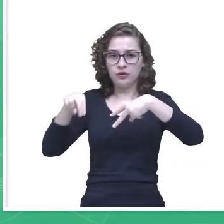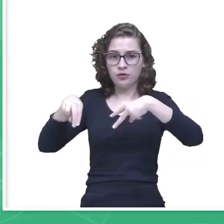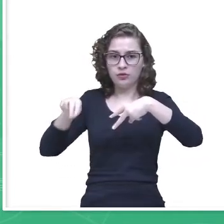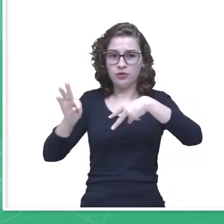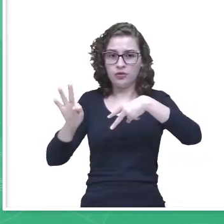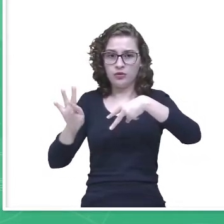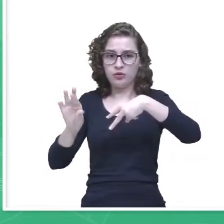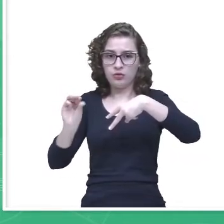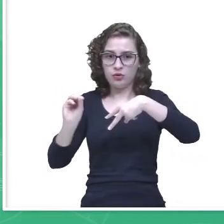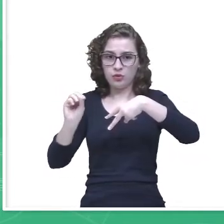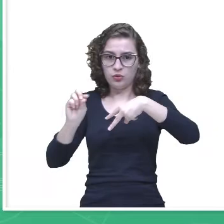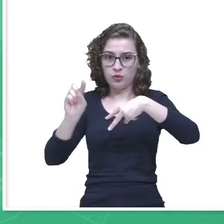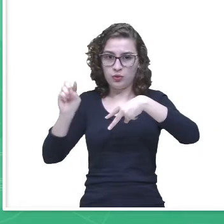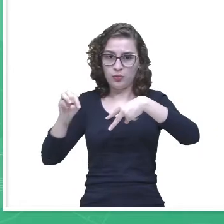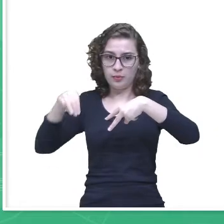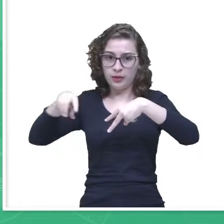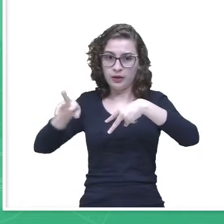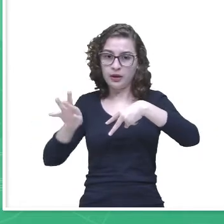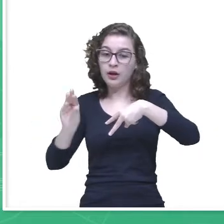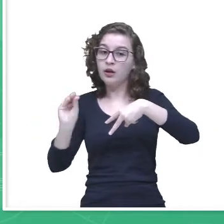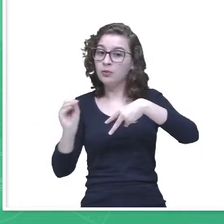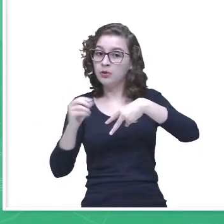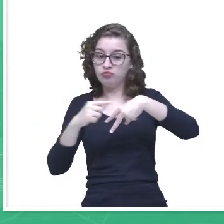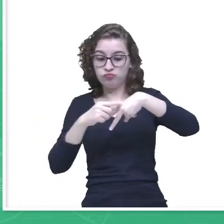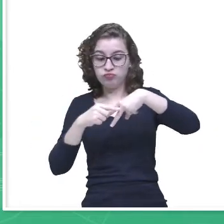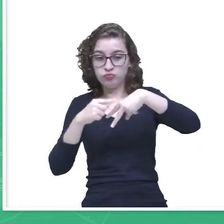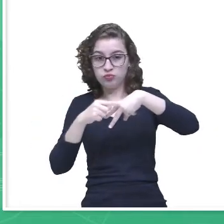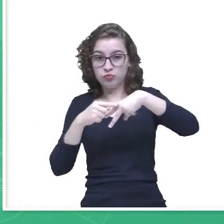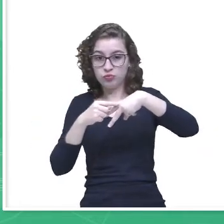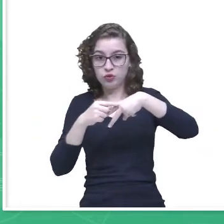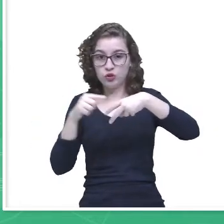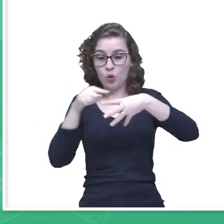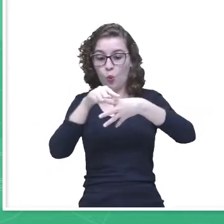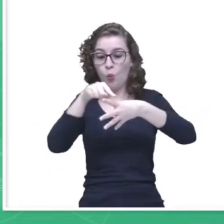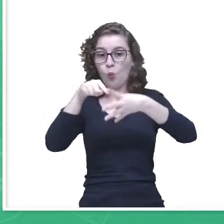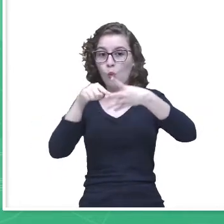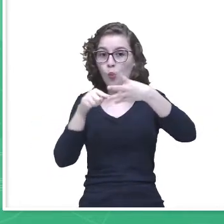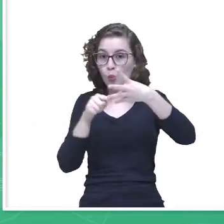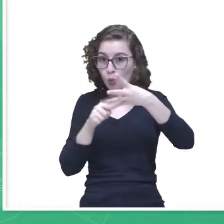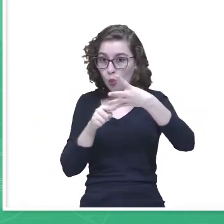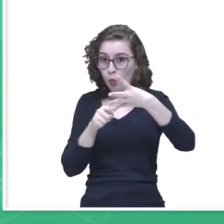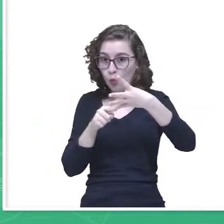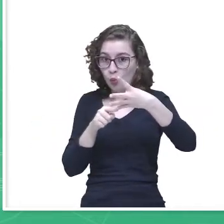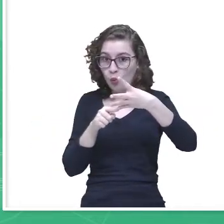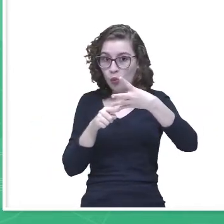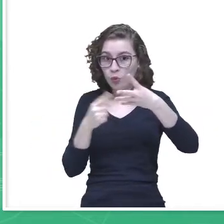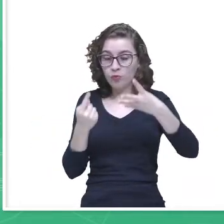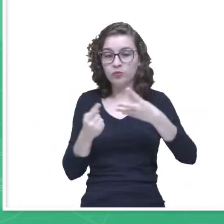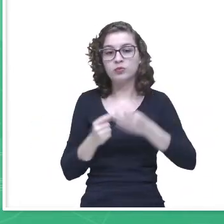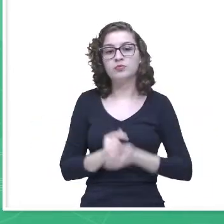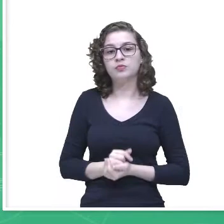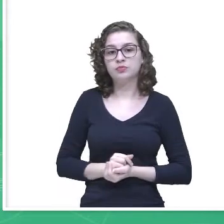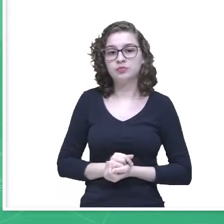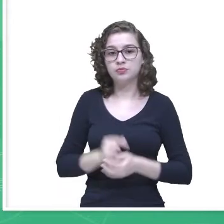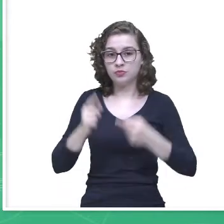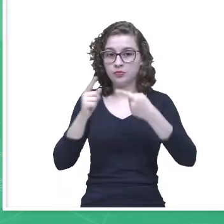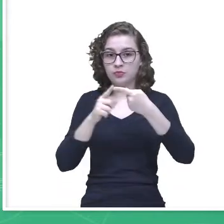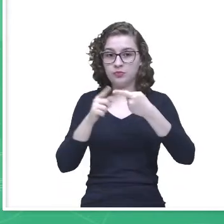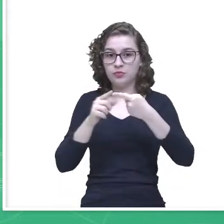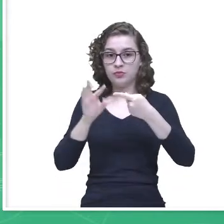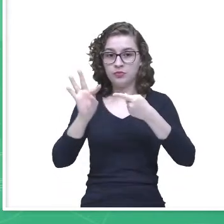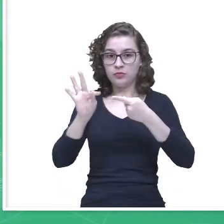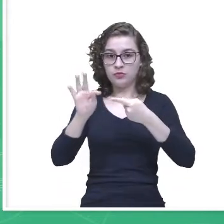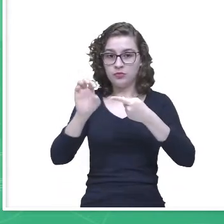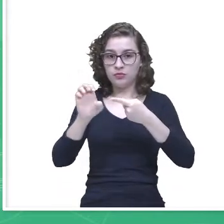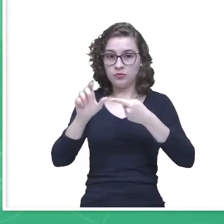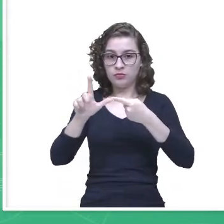cromátides, ok? E aí eu tenho, ó, centrômero que só está unindo bem no polo, chamado, nesse caso